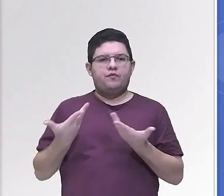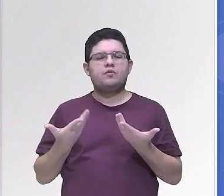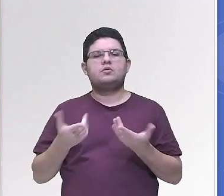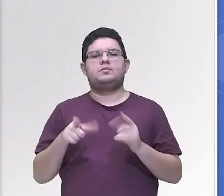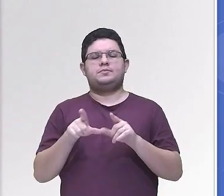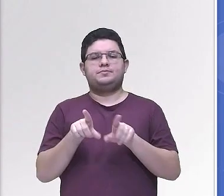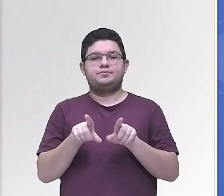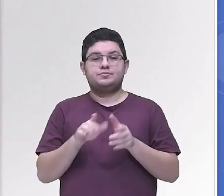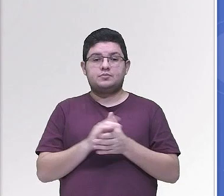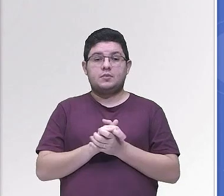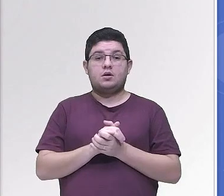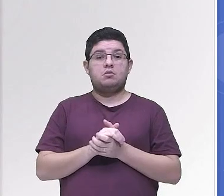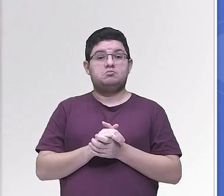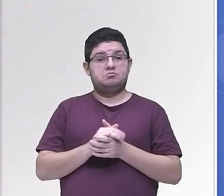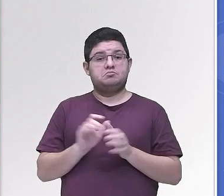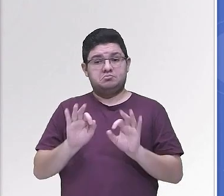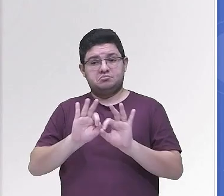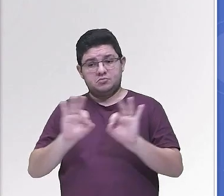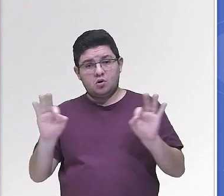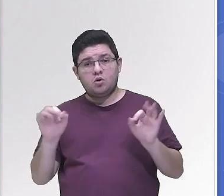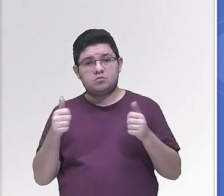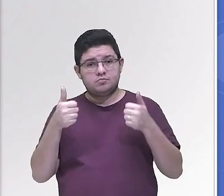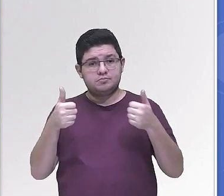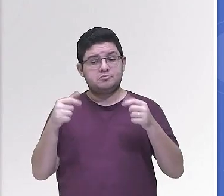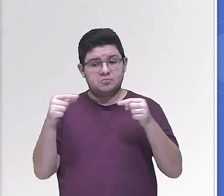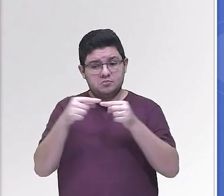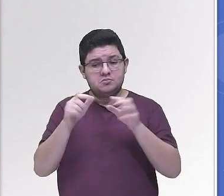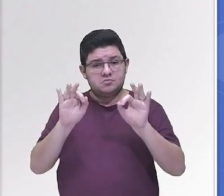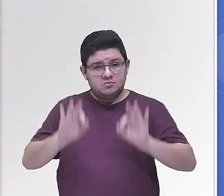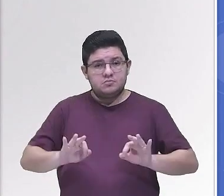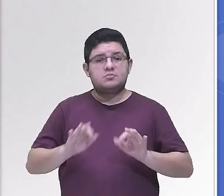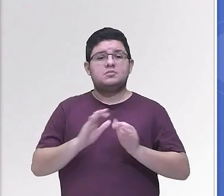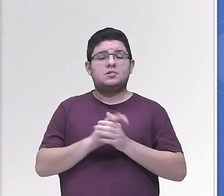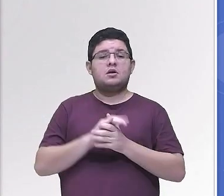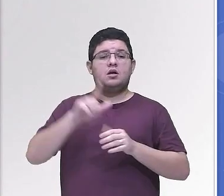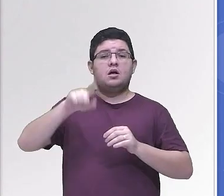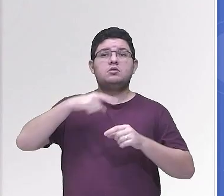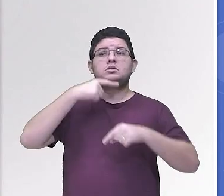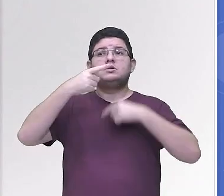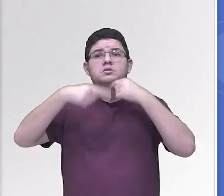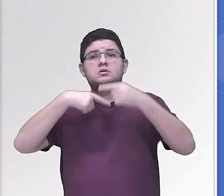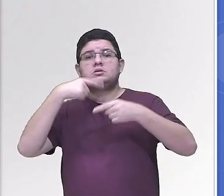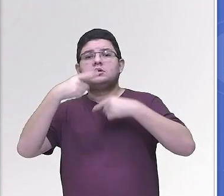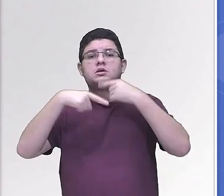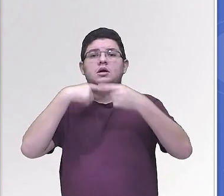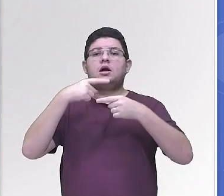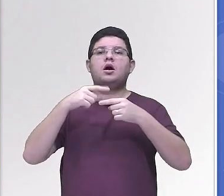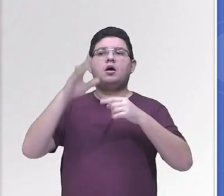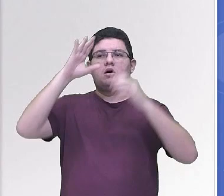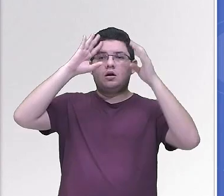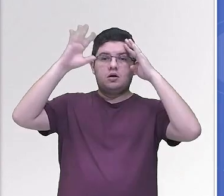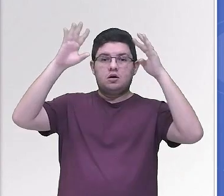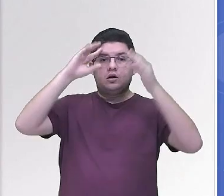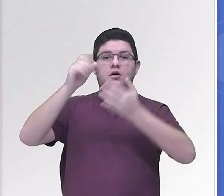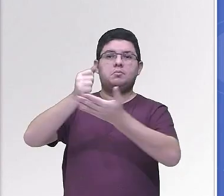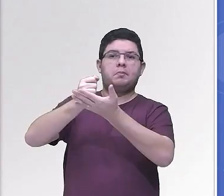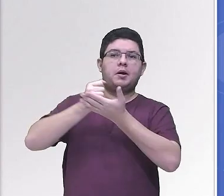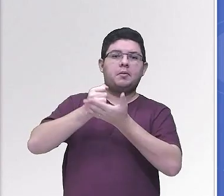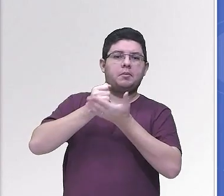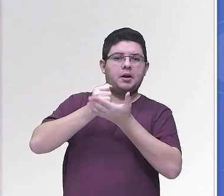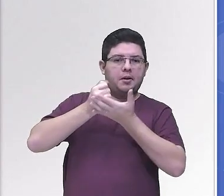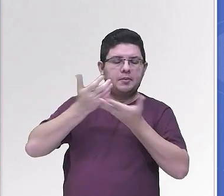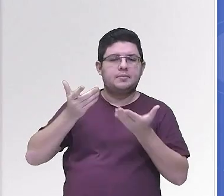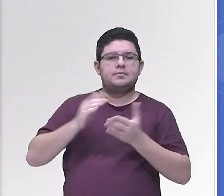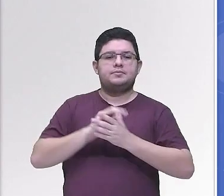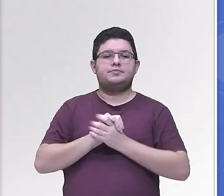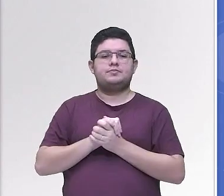né? Ela serve justamente para isso mesmo, né? Para responder os nossos questionamentos do dia a dia. Vamos ver aí qual é a resposta